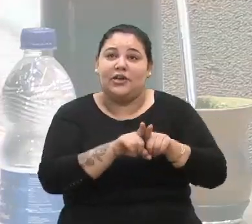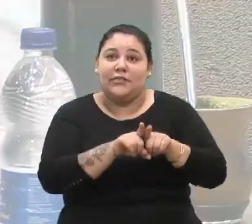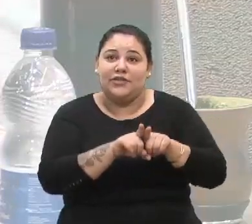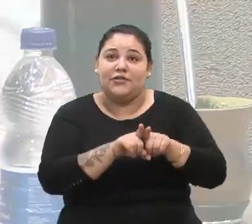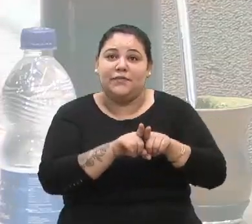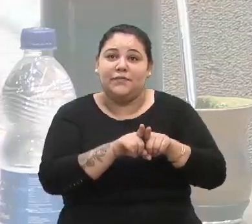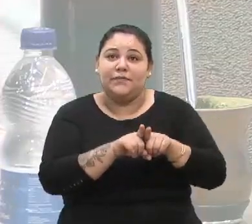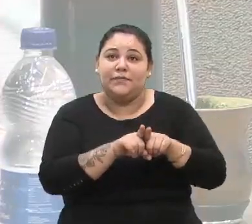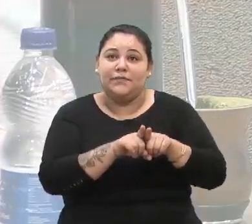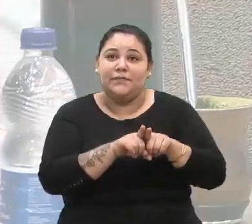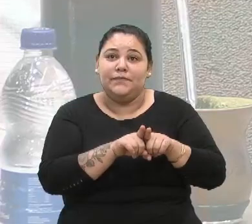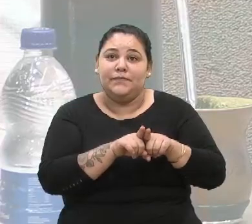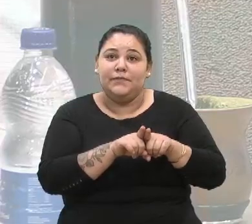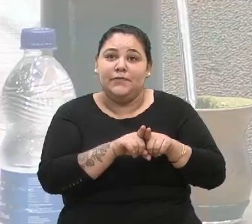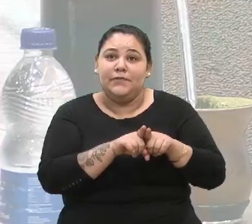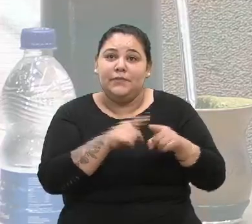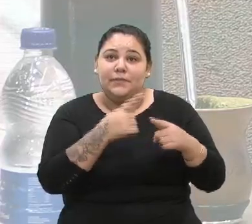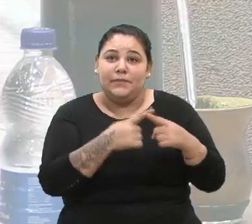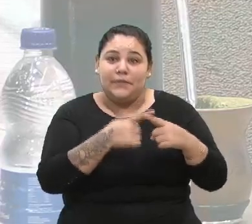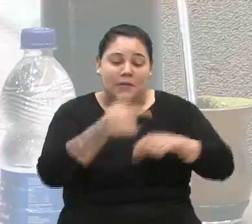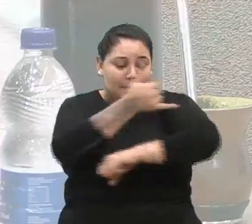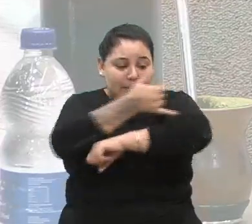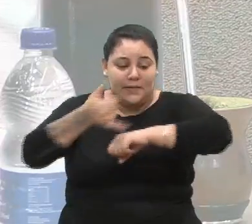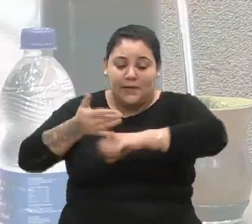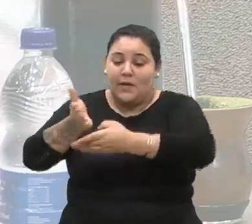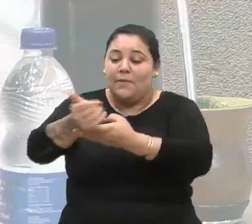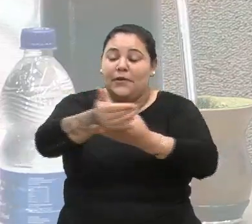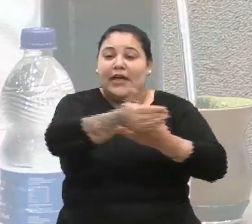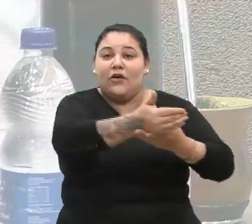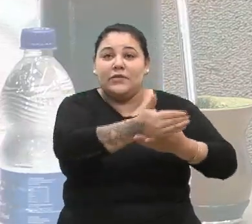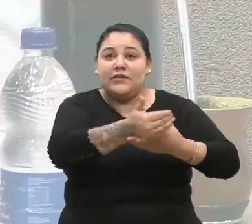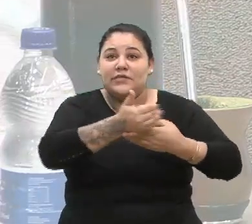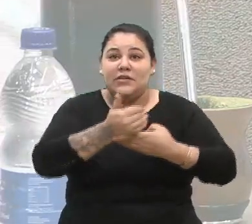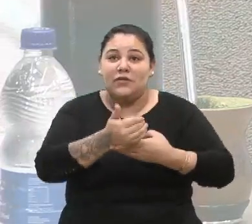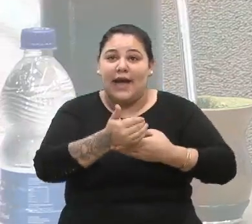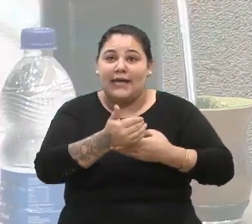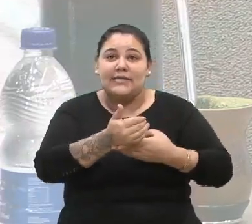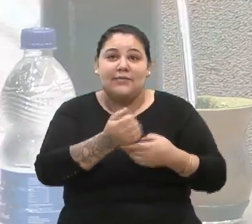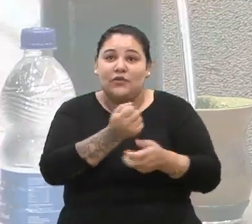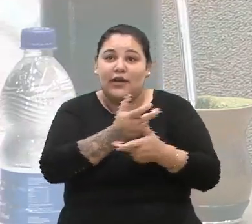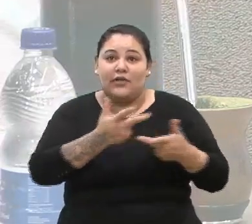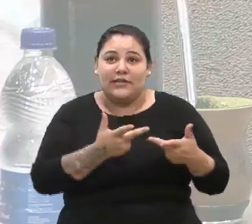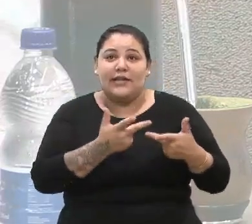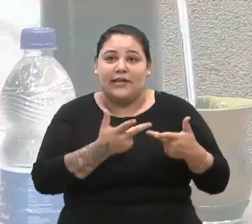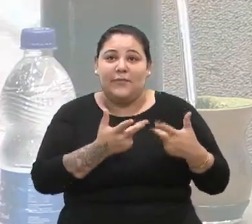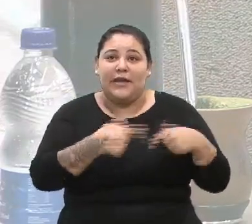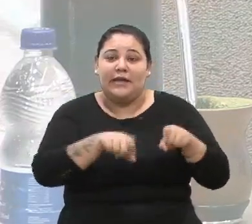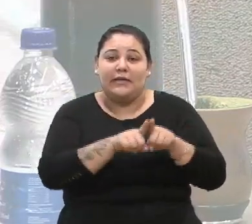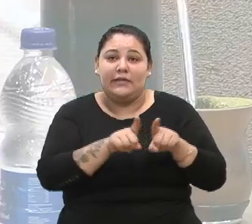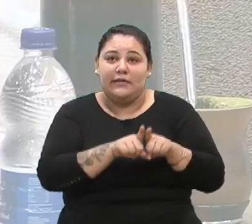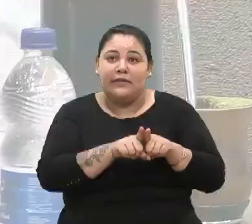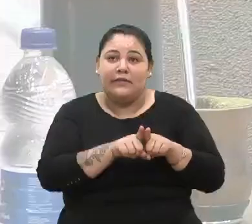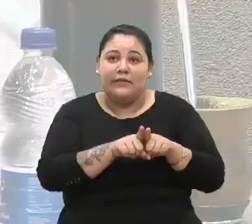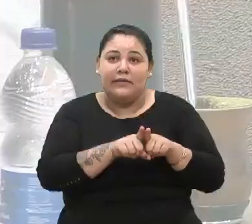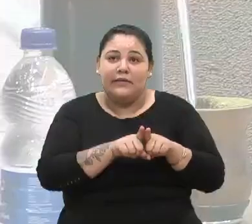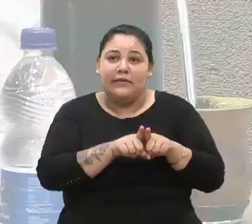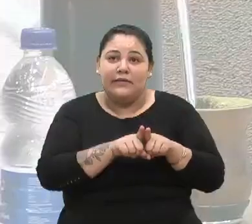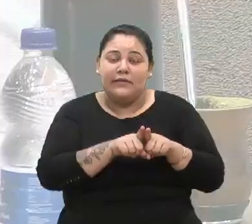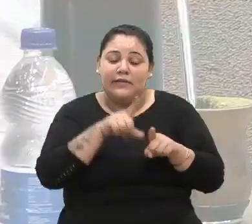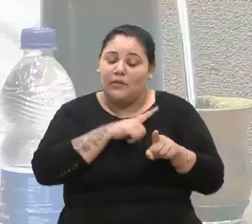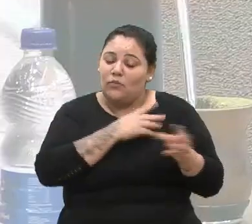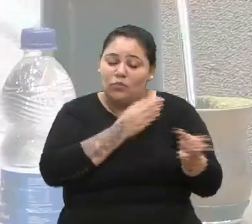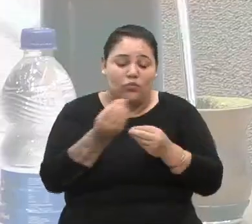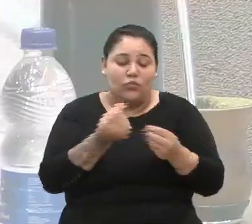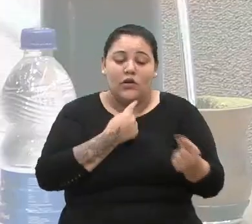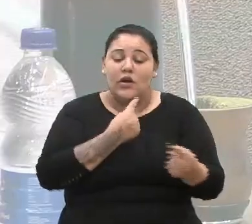senhor falou na questão de passar e recolher uma parte e deixar outra, isso aí eu tenho inúmeras queixas